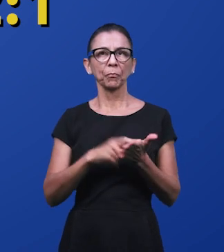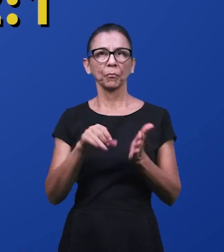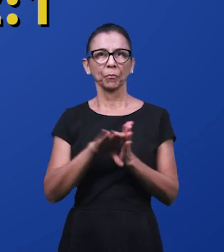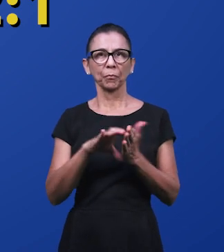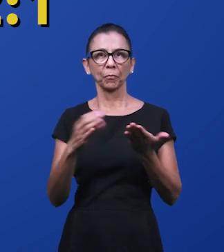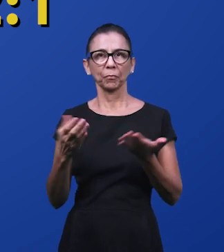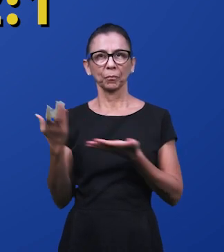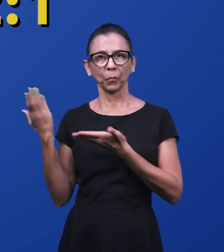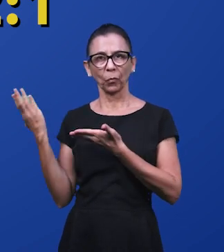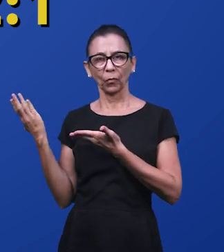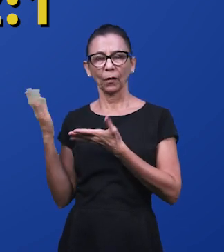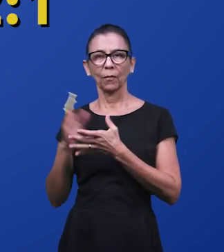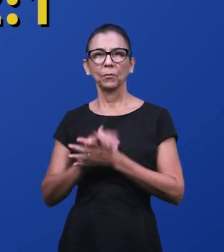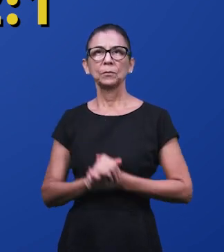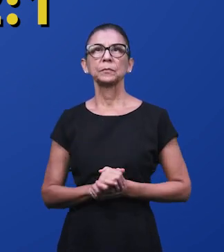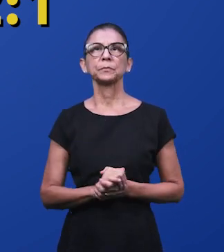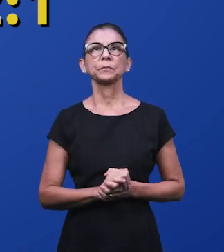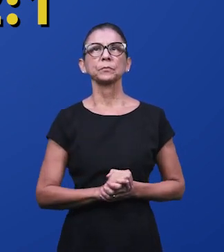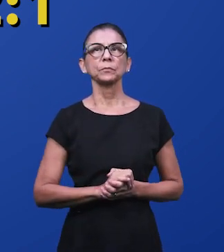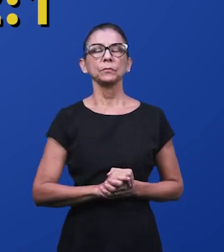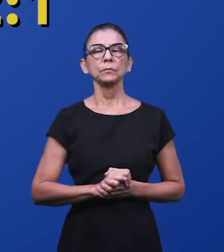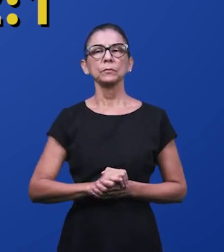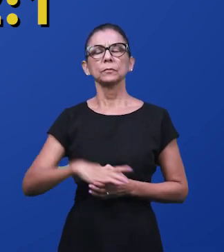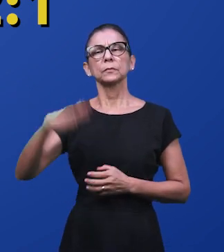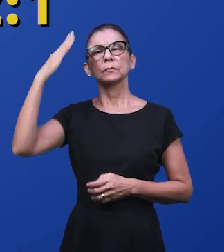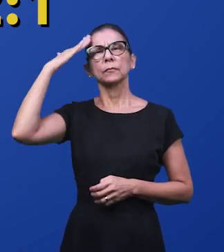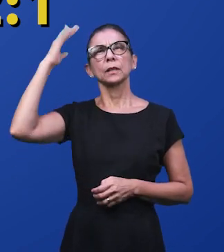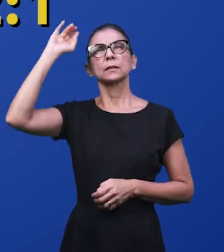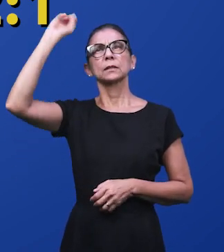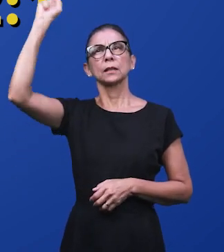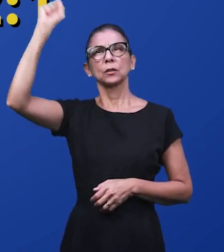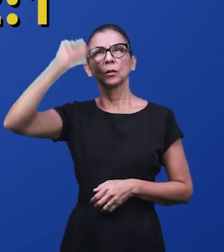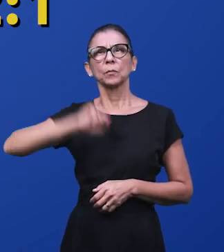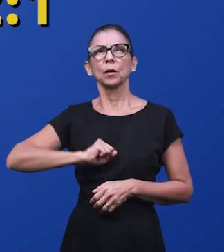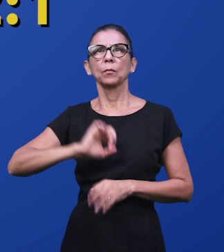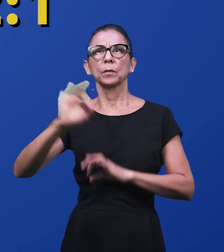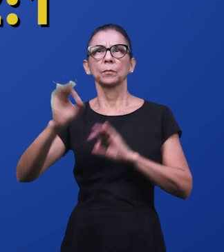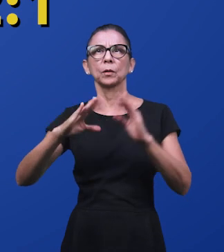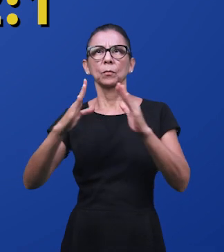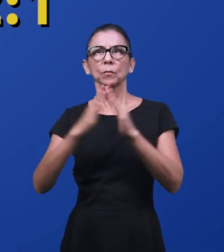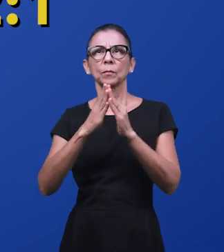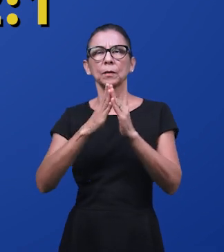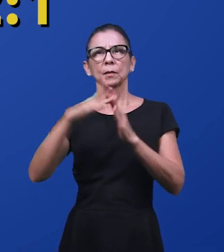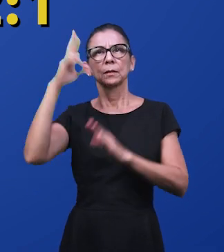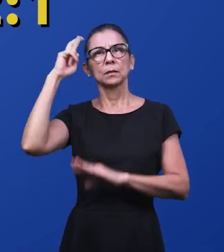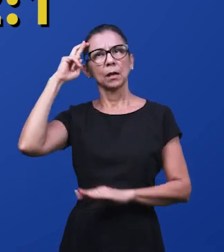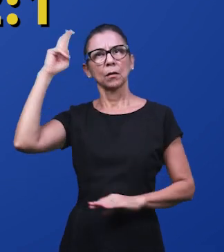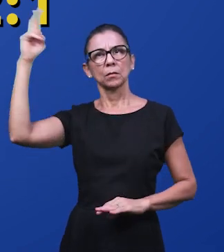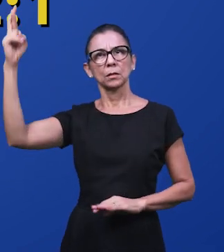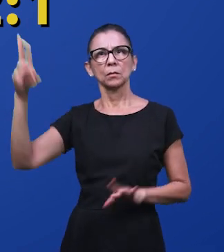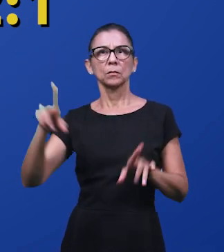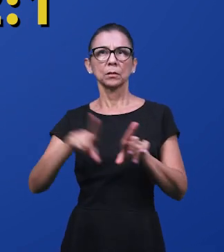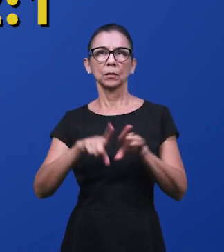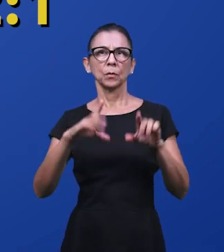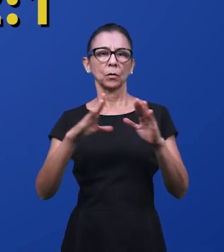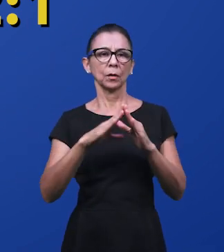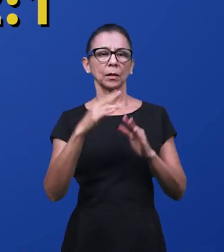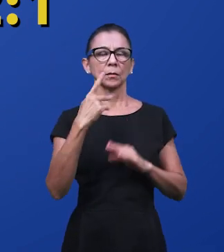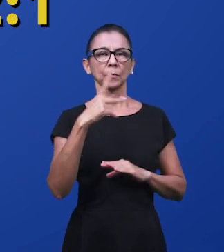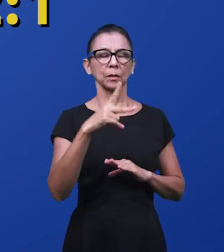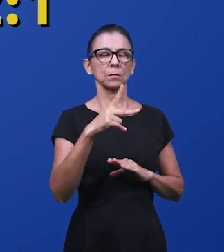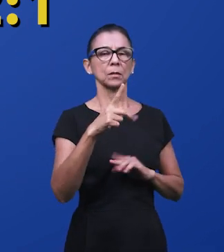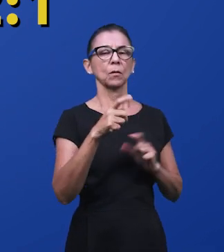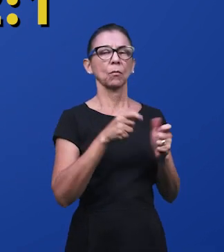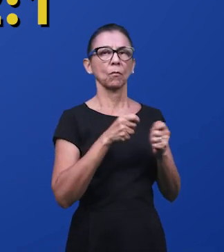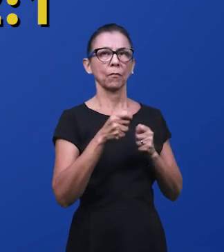Salomão edificar uma casa ao nome do Senhor, como também uma casa para o seu reino. No verso 5. E a casa que estou para